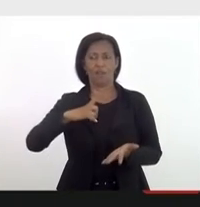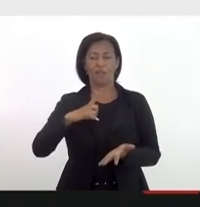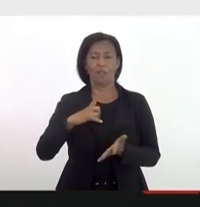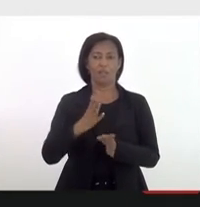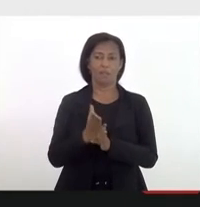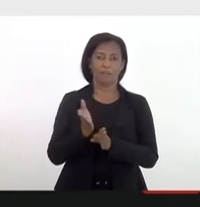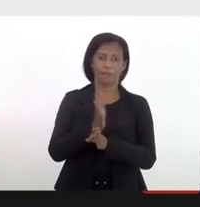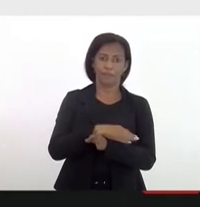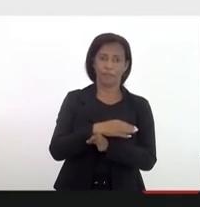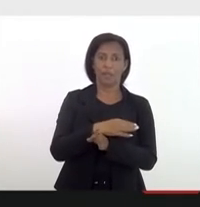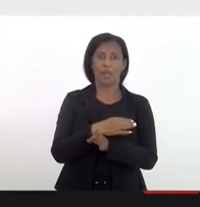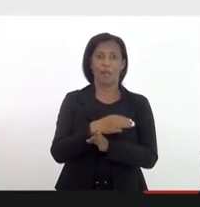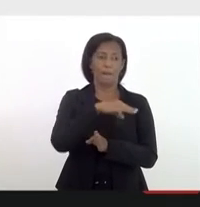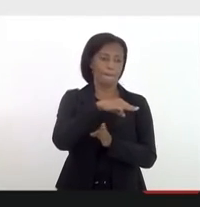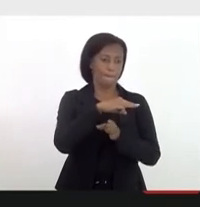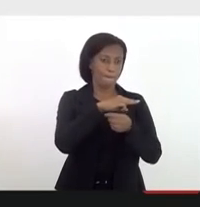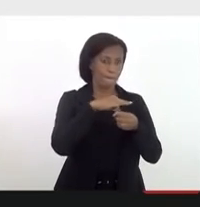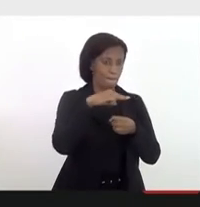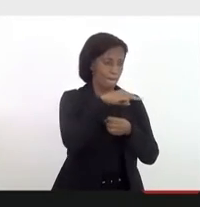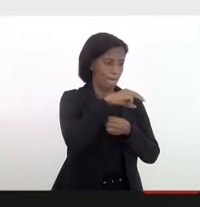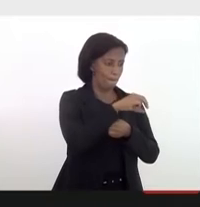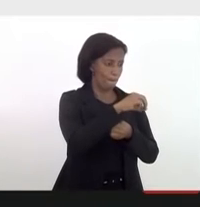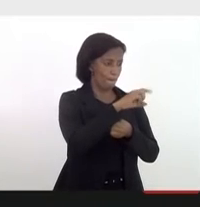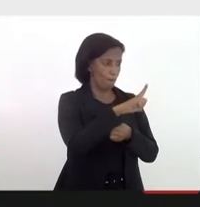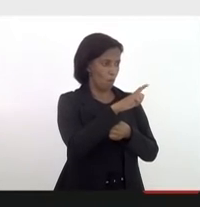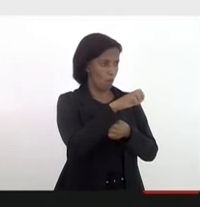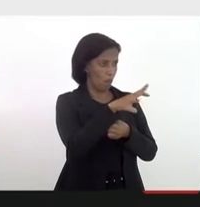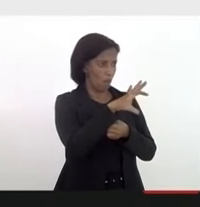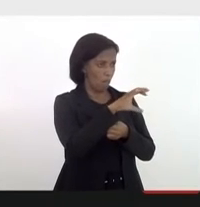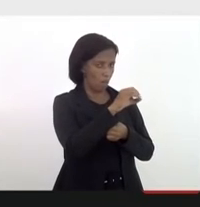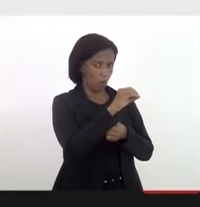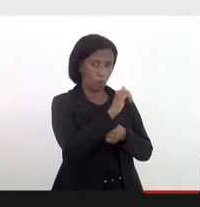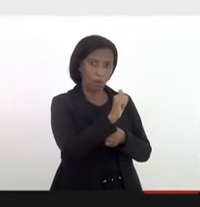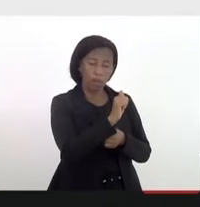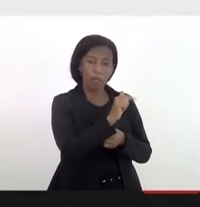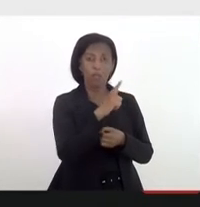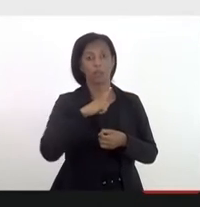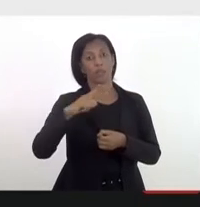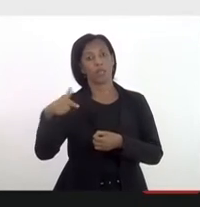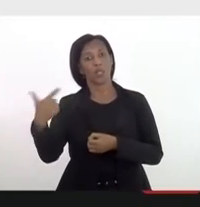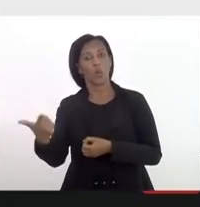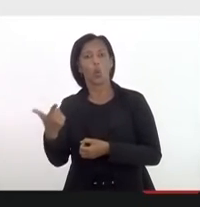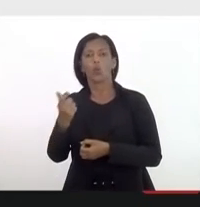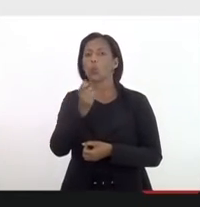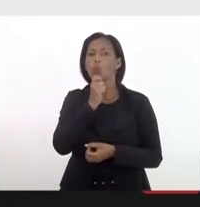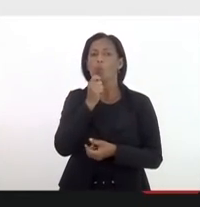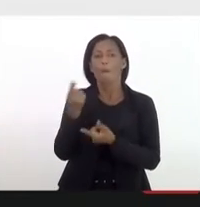um lado, a parte da molécula, mas tem outras partes que não têm relação com